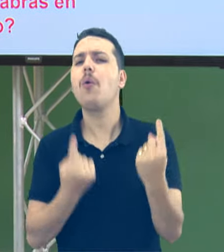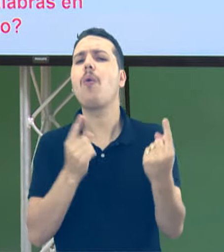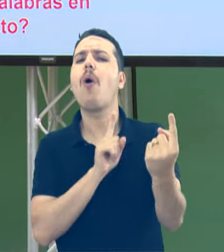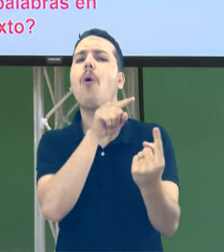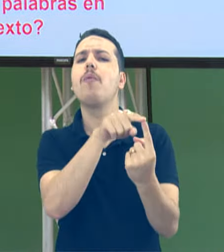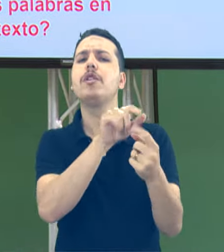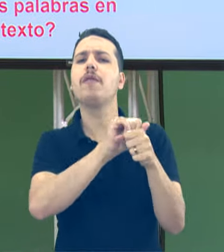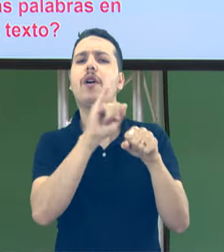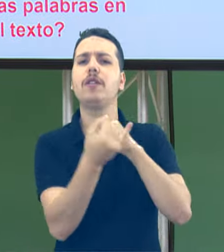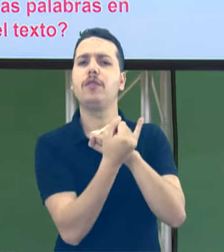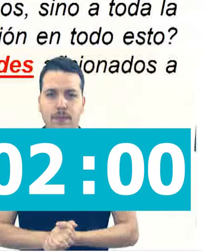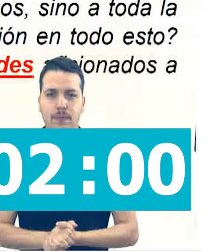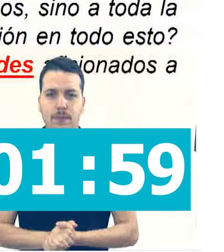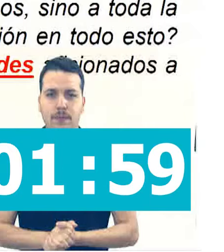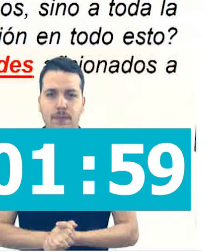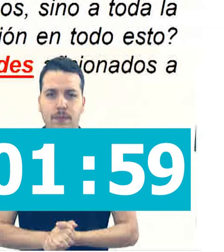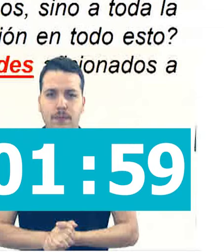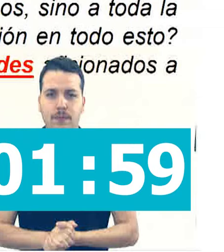do adjetivo no texto?